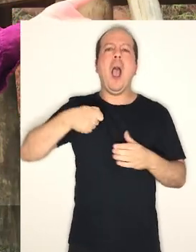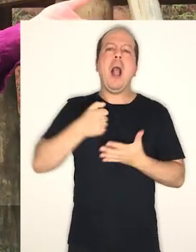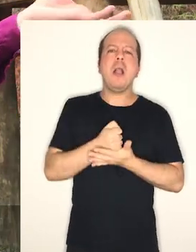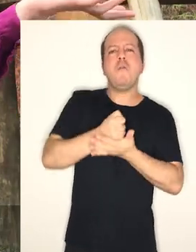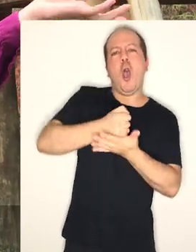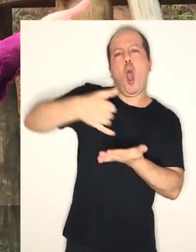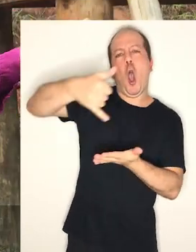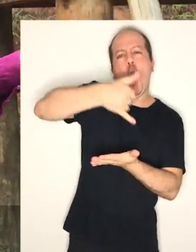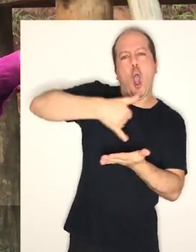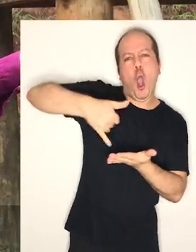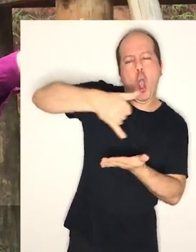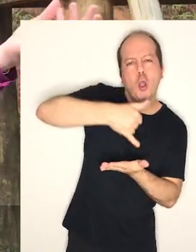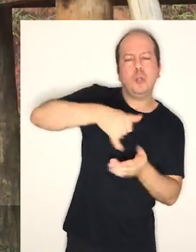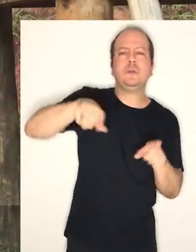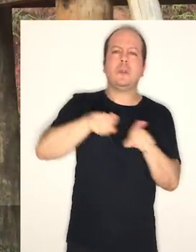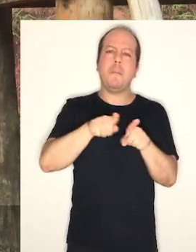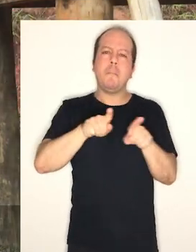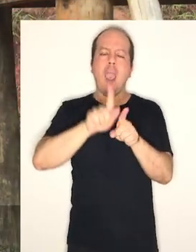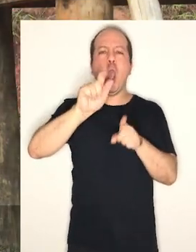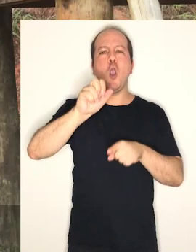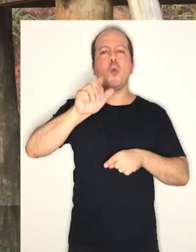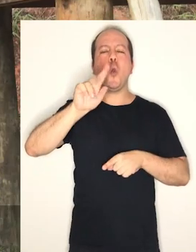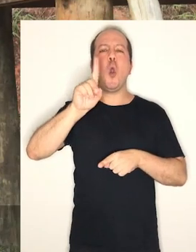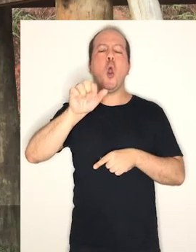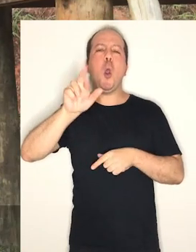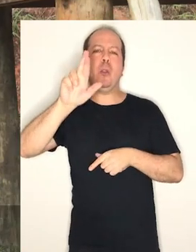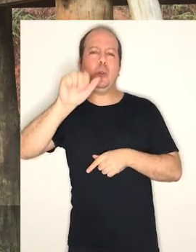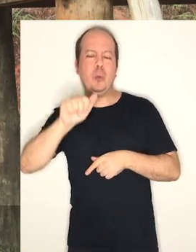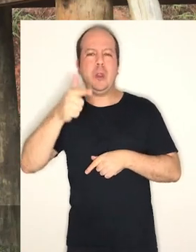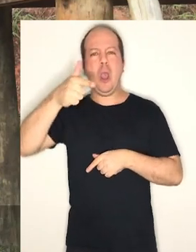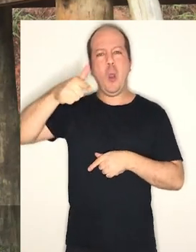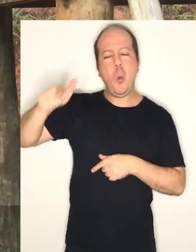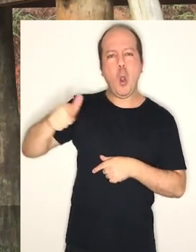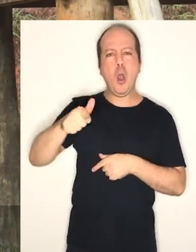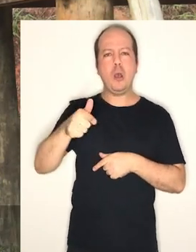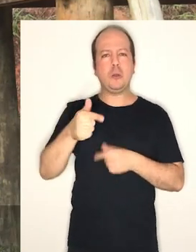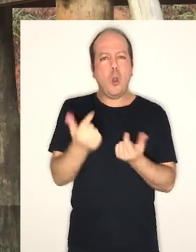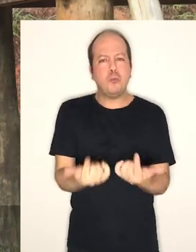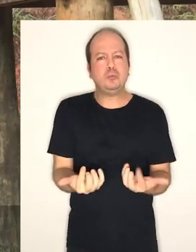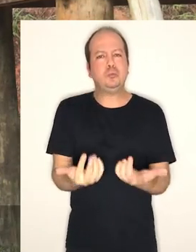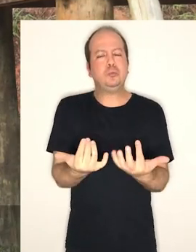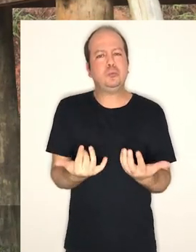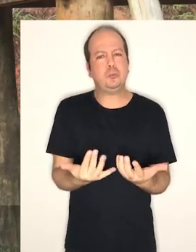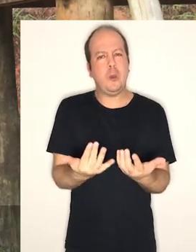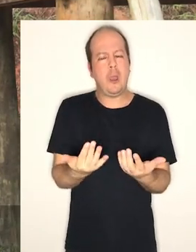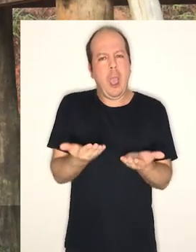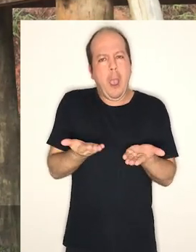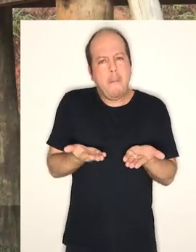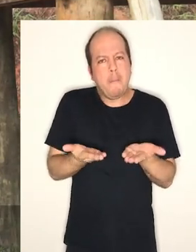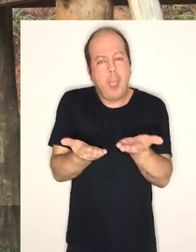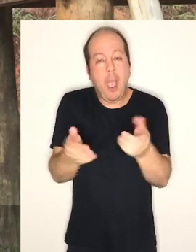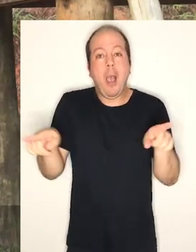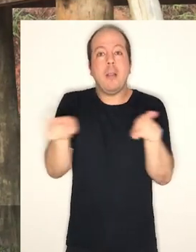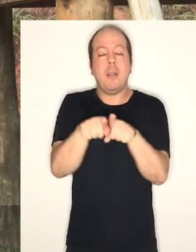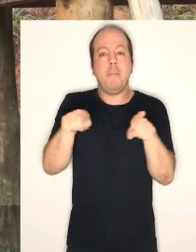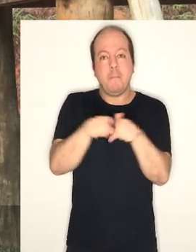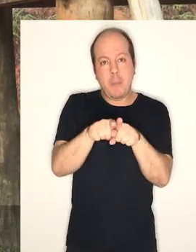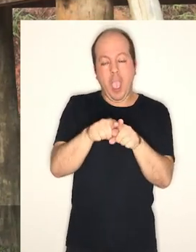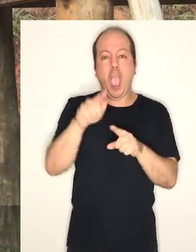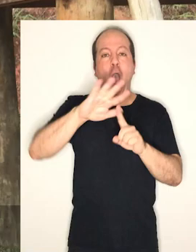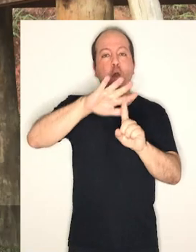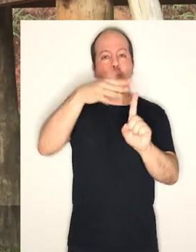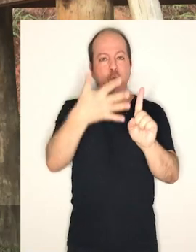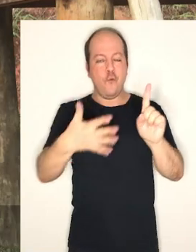levava um óleo ou gordura, a outra pessoa levava a cinza do fogão a lenha e da fogueira, pegavam a folha